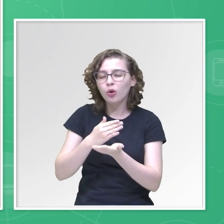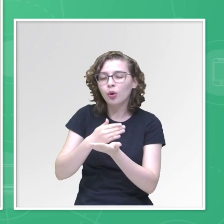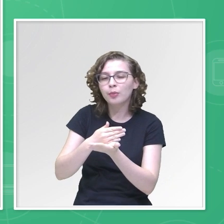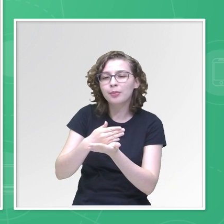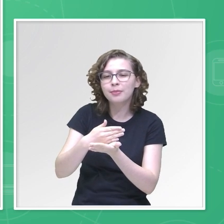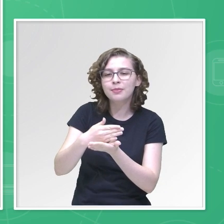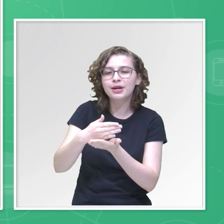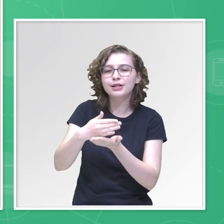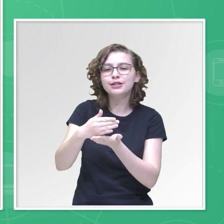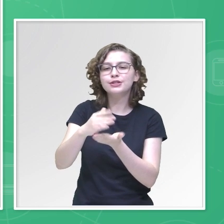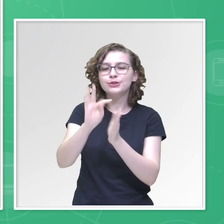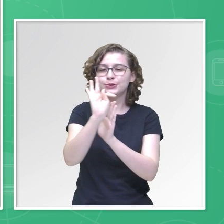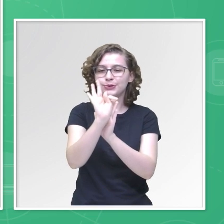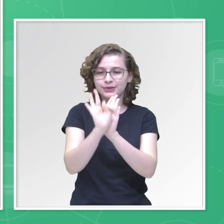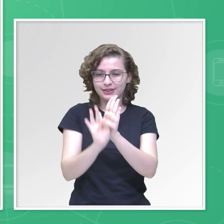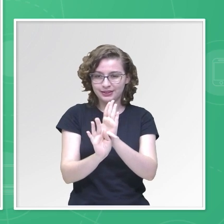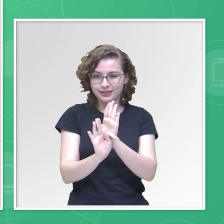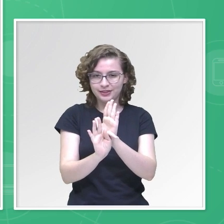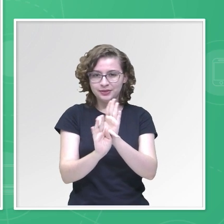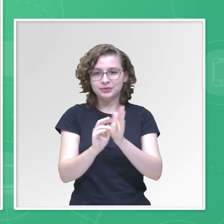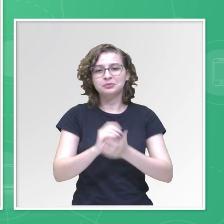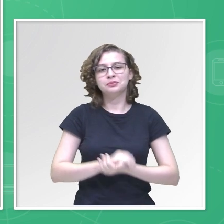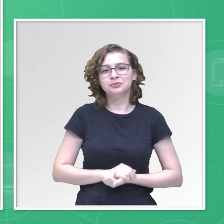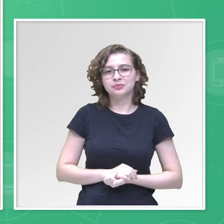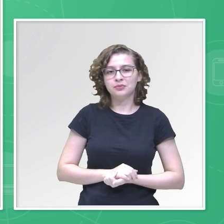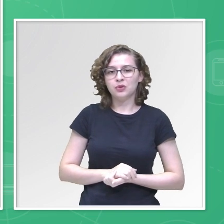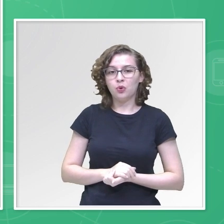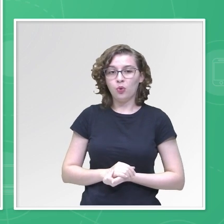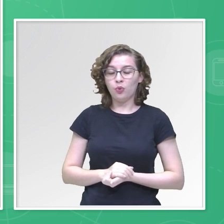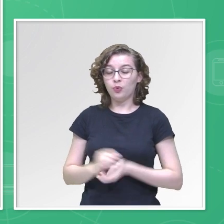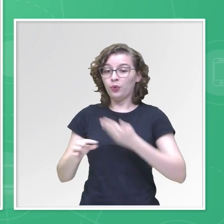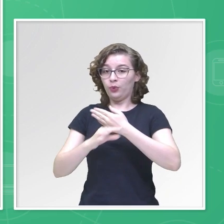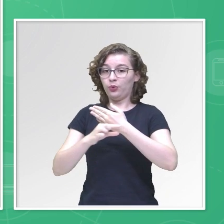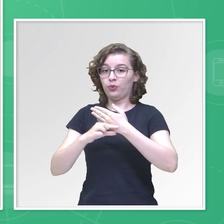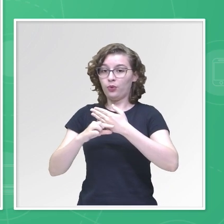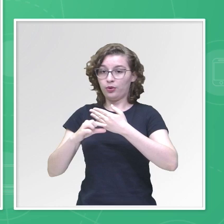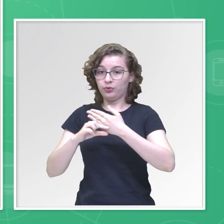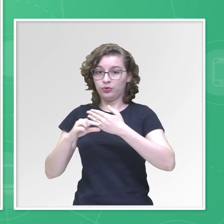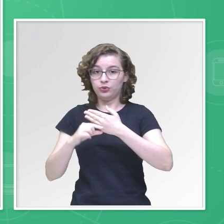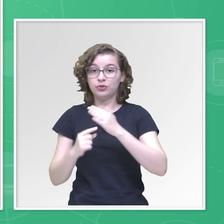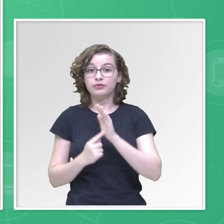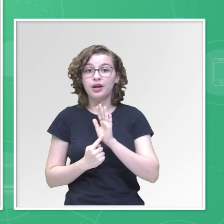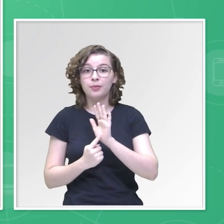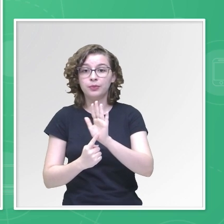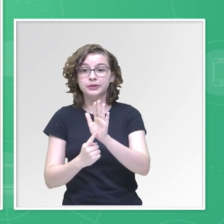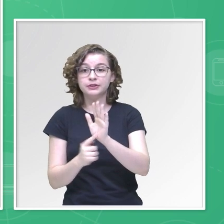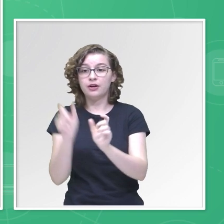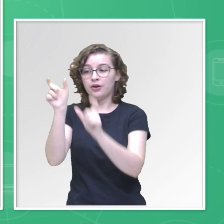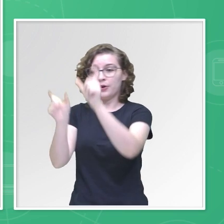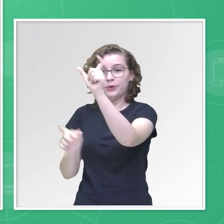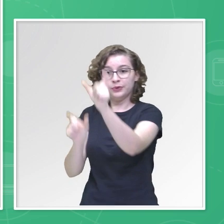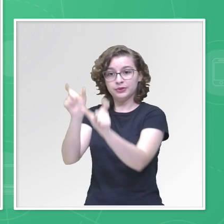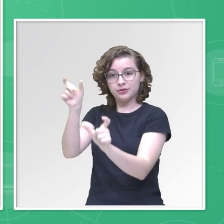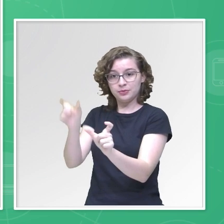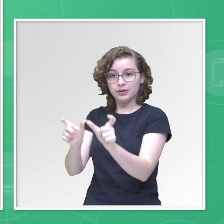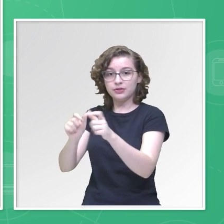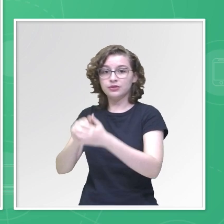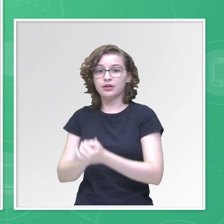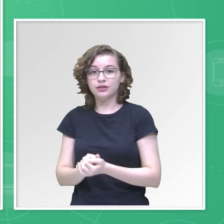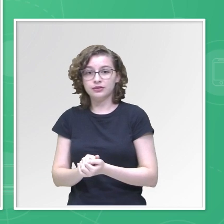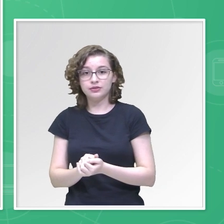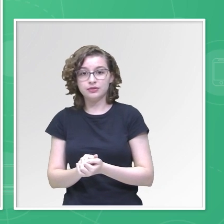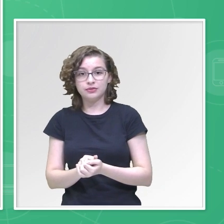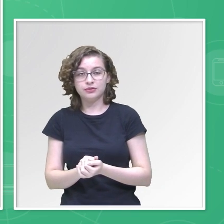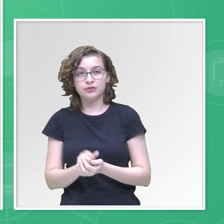do texto Nesta parte Inicial O autor vai apresentar às personagens ou